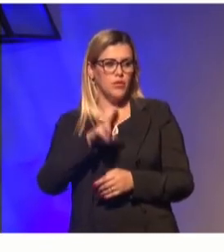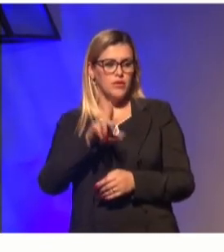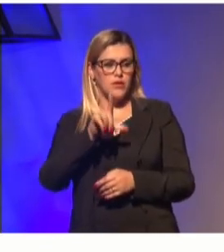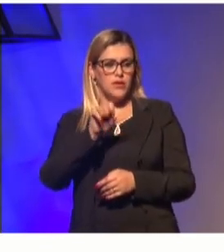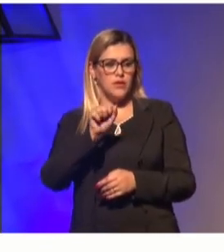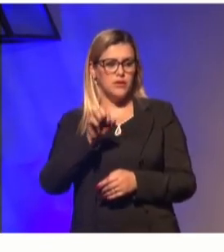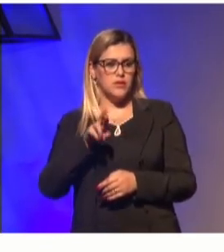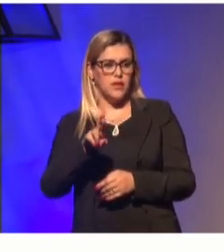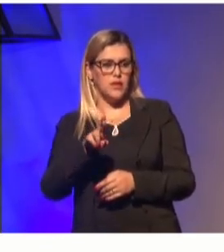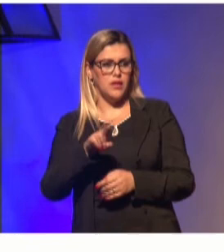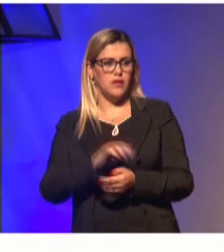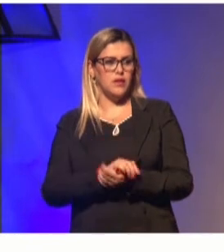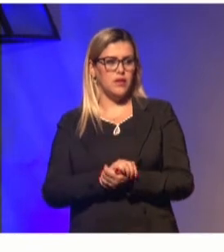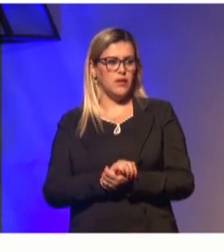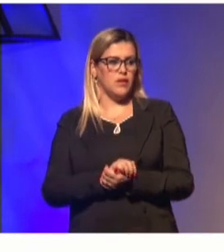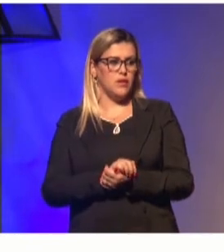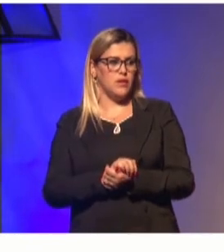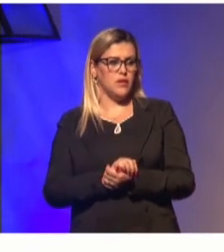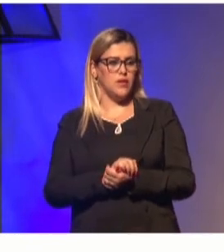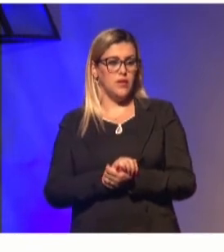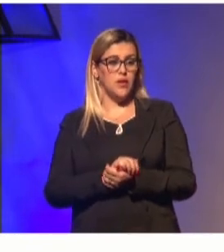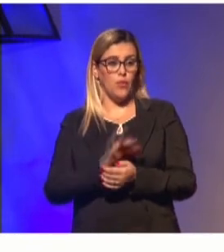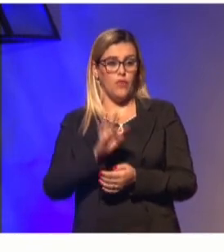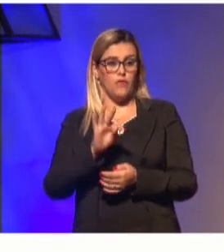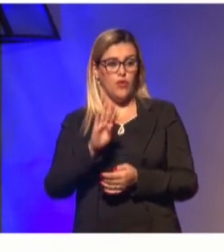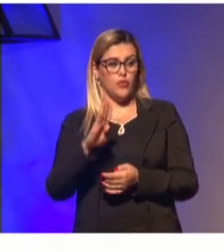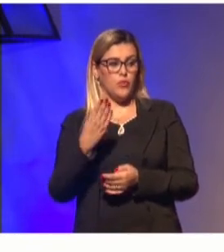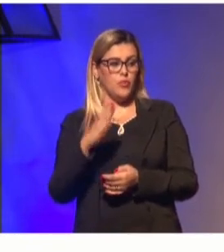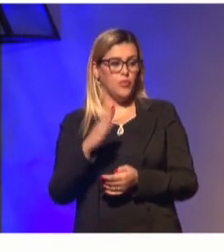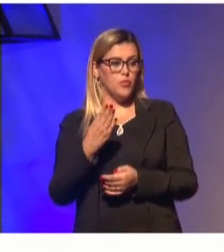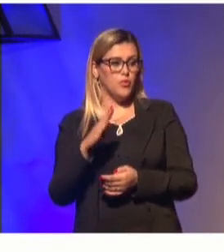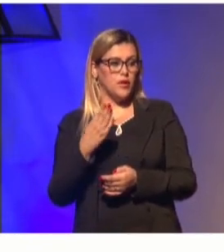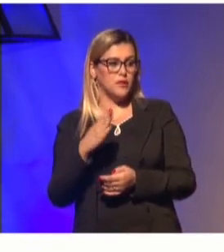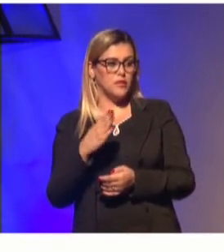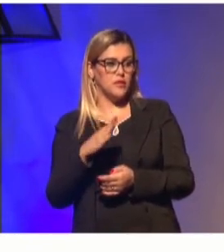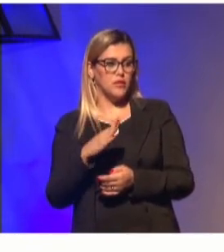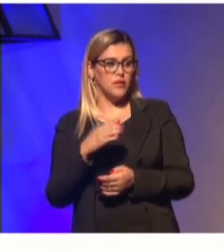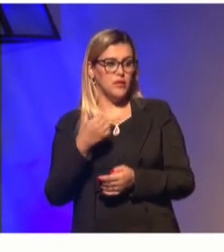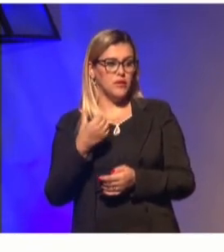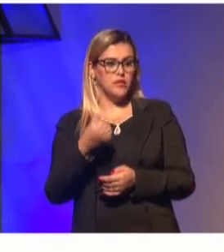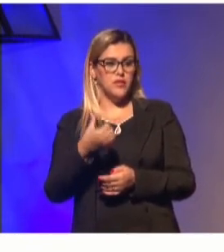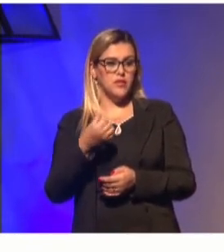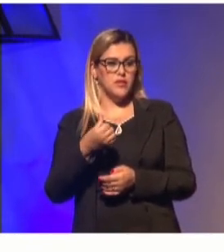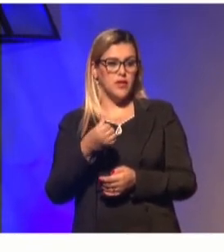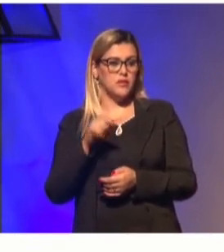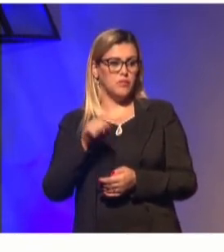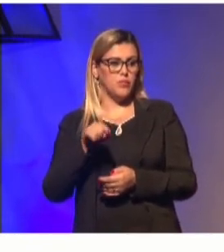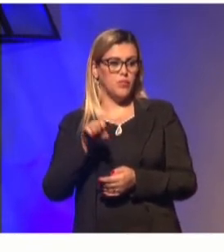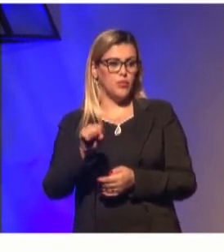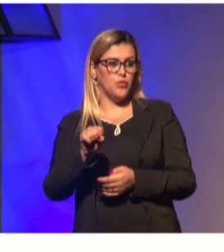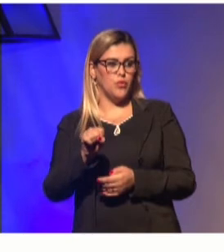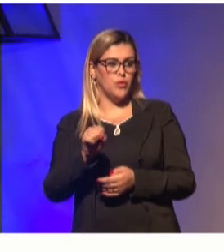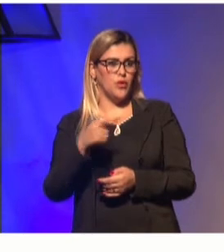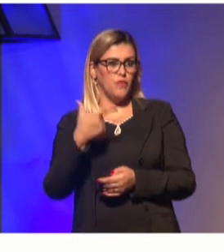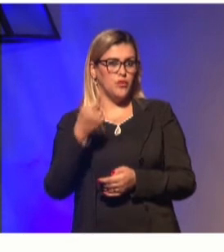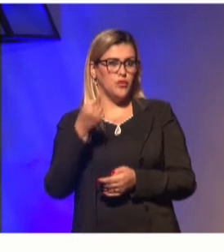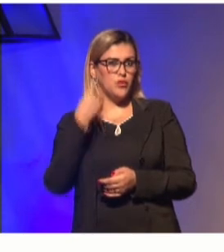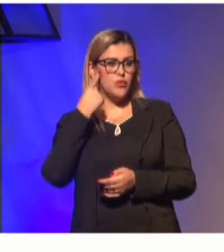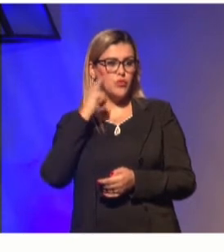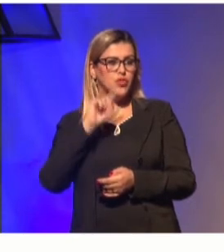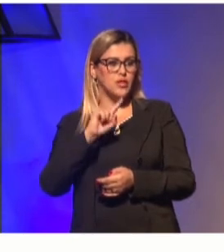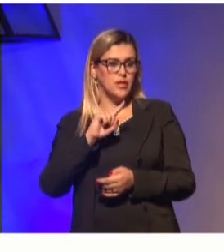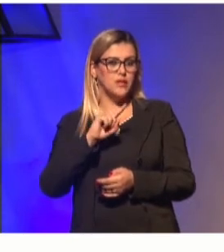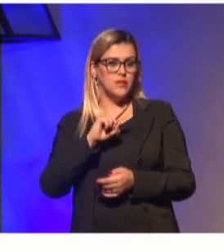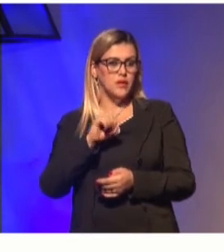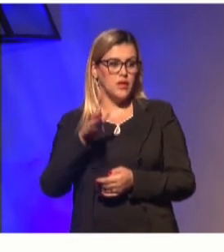laser, quando aplicado aí, através da fotobiomodulação, uma energia de 16,8 dividido aí por 28 dias, com